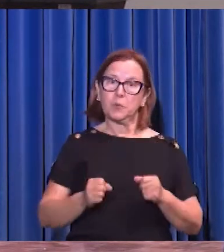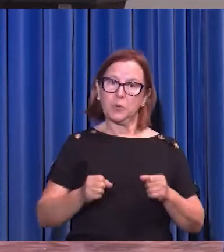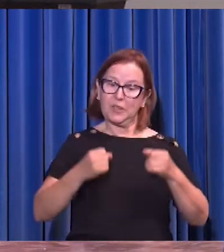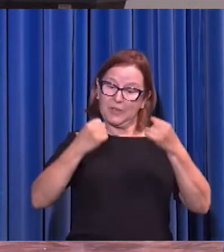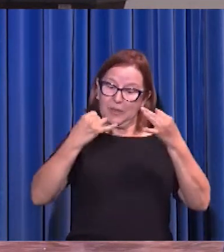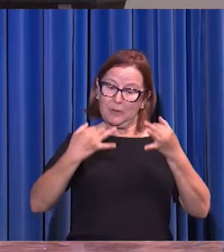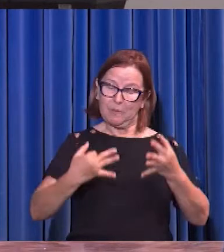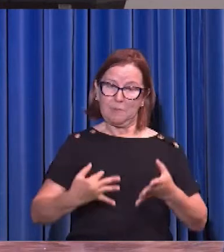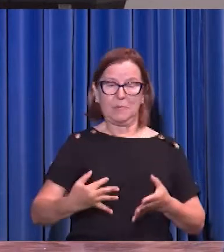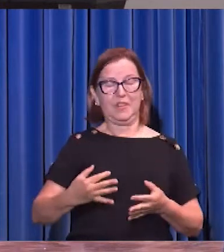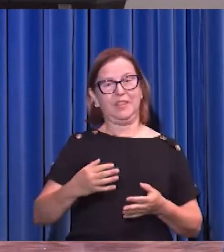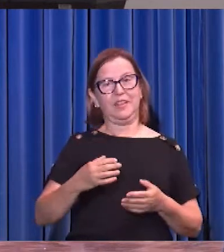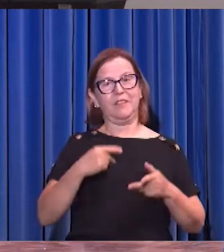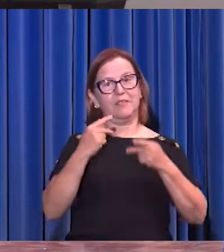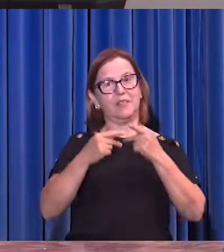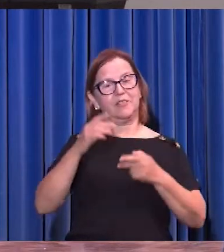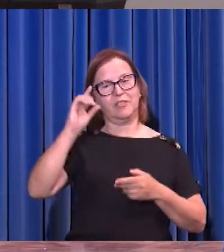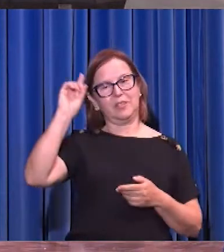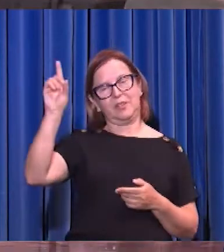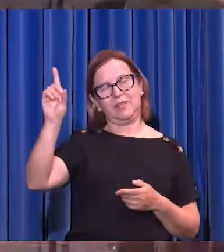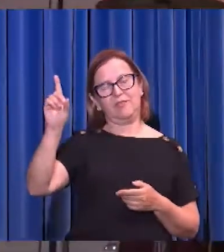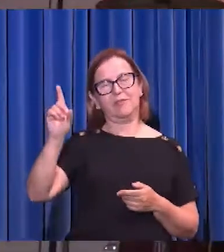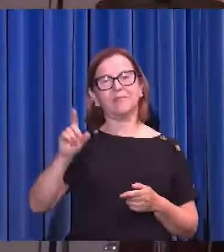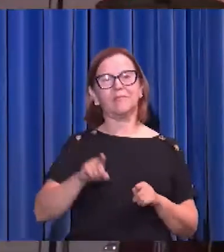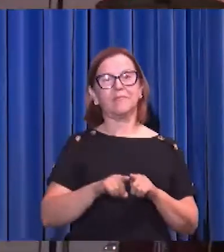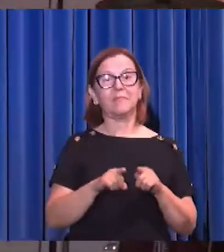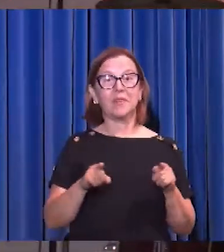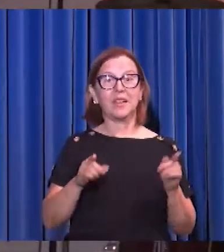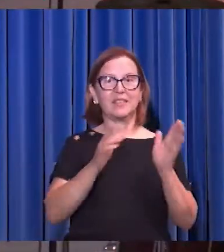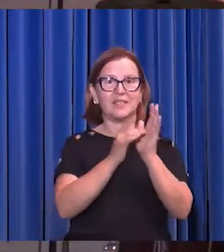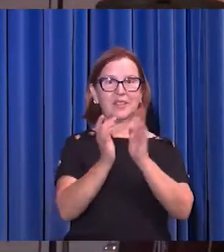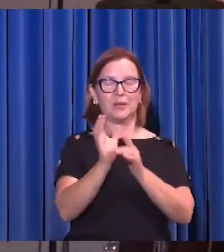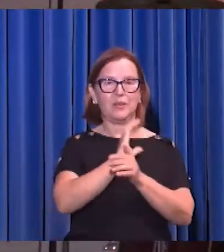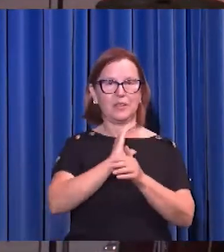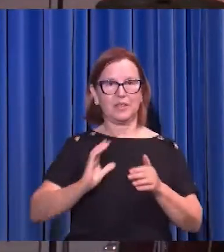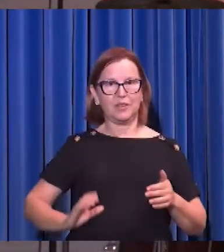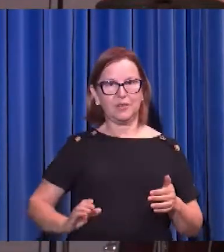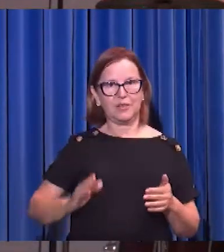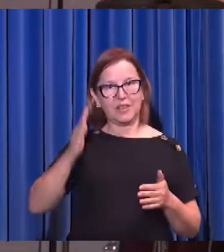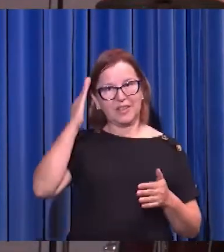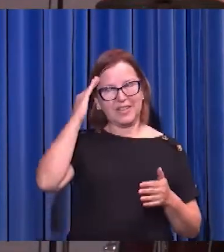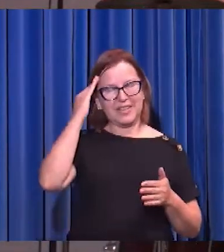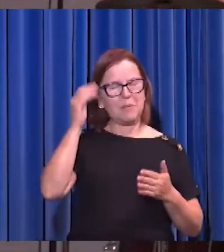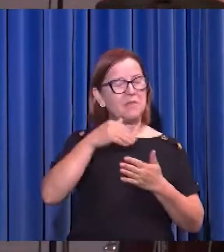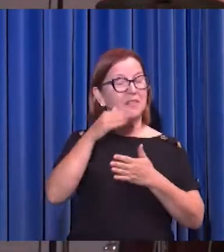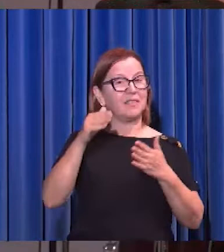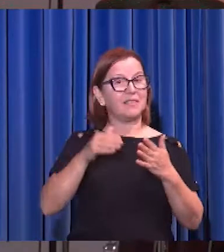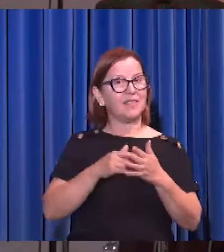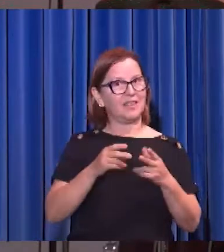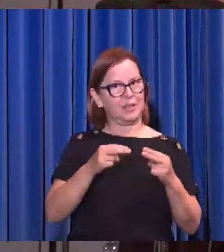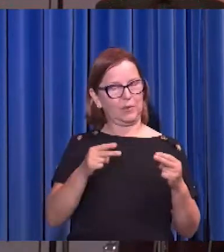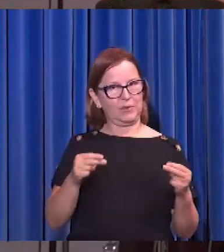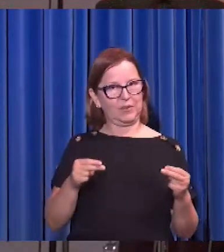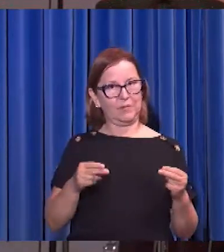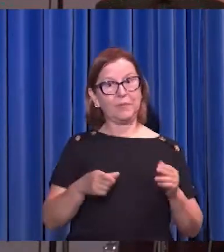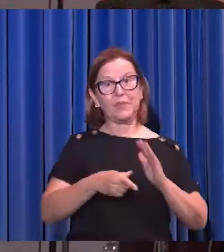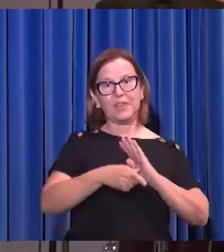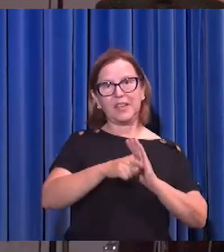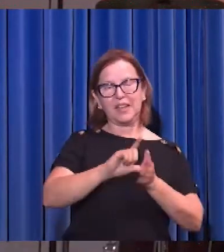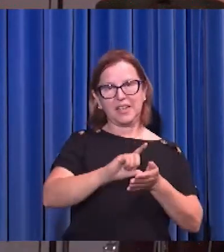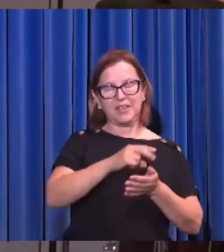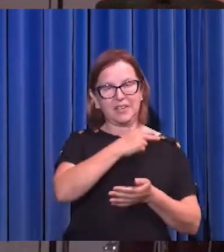Deus. Mas como Jesus Cristo sabe de todas as coisas, antes mesmo